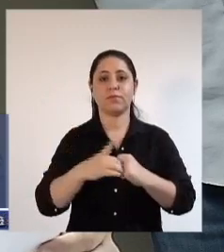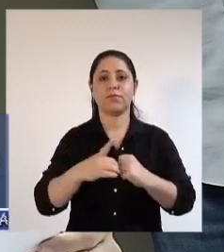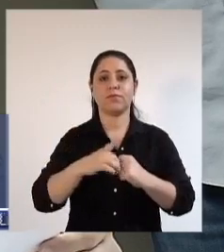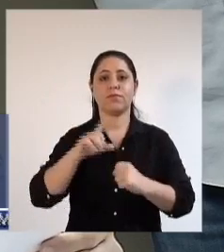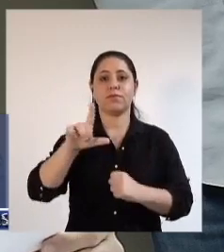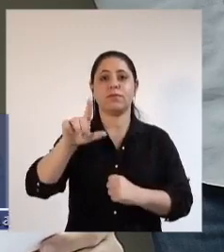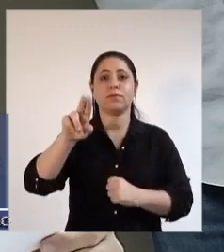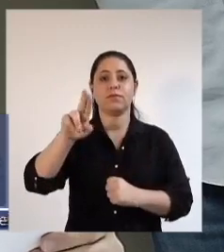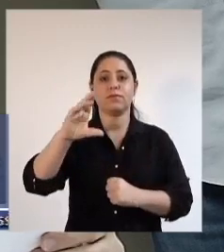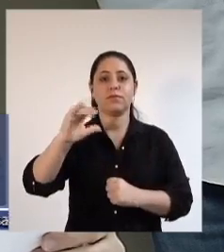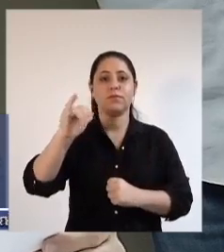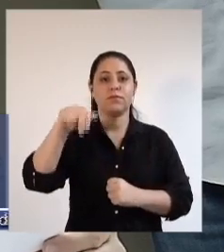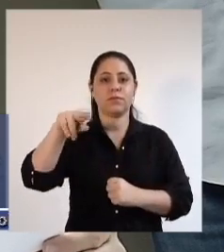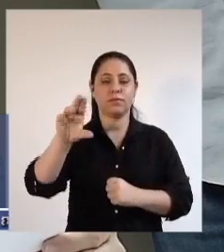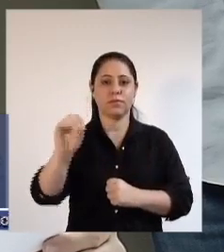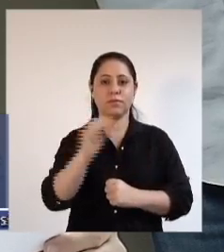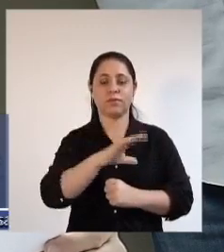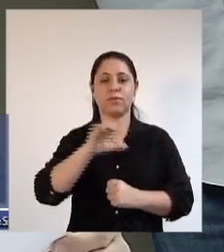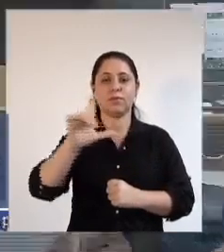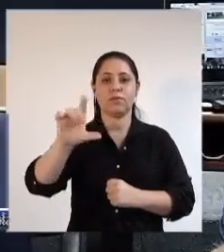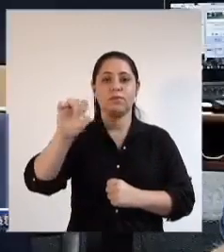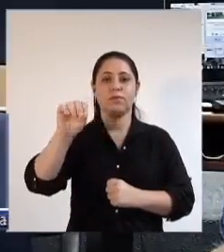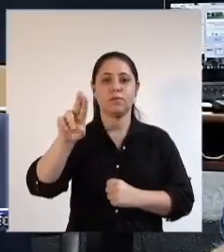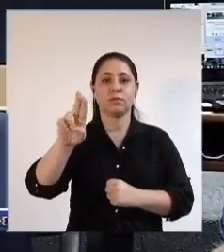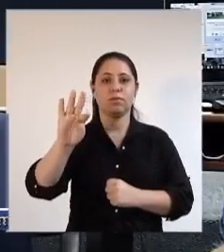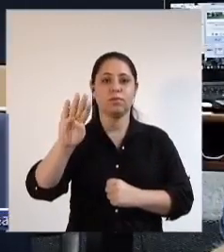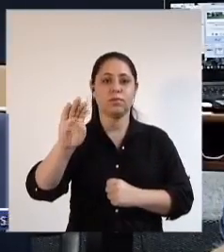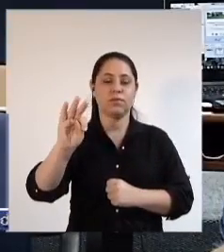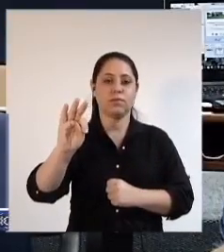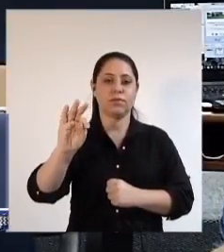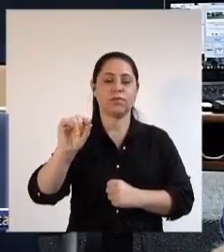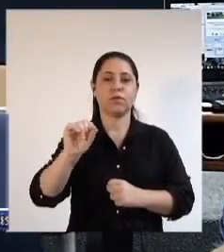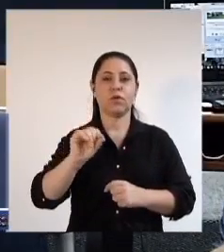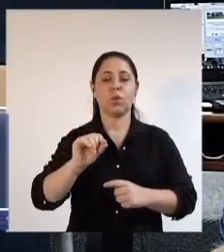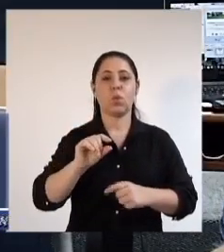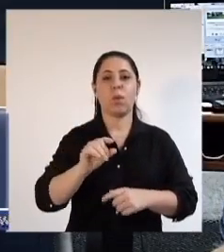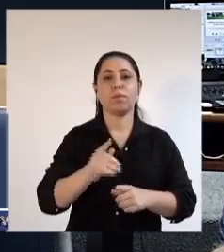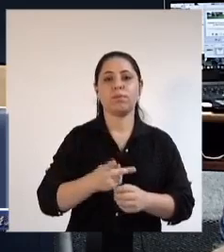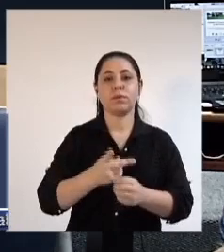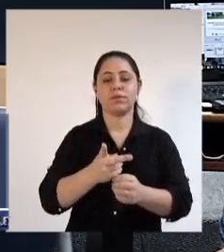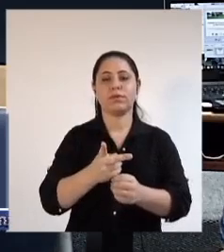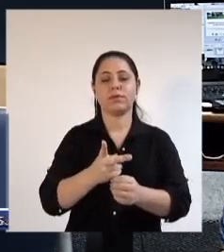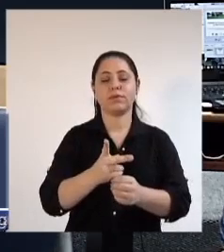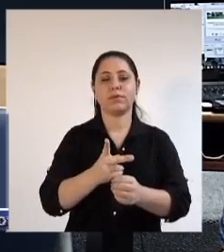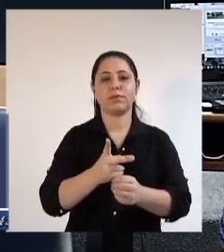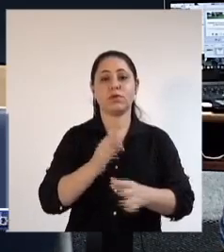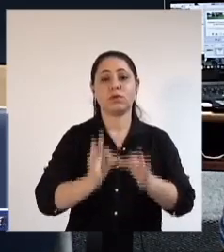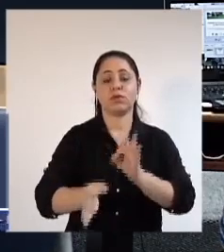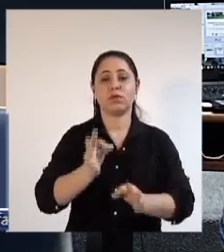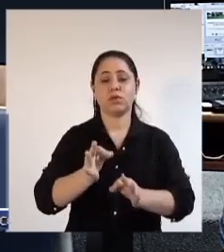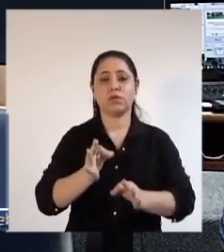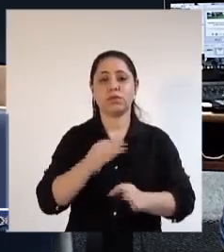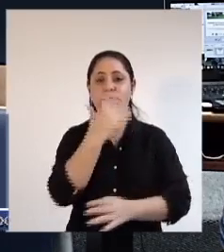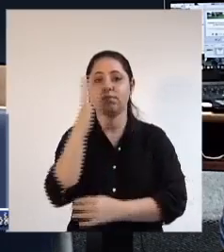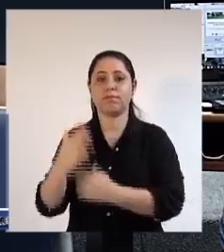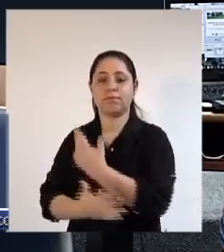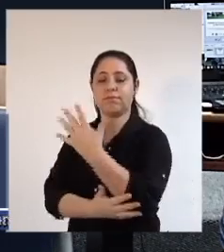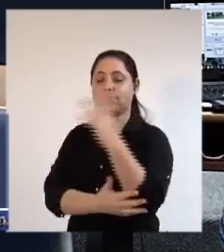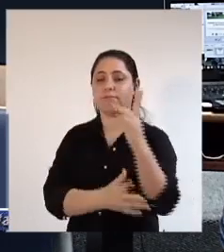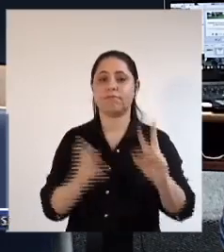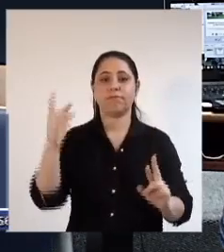ou beth promotor de justiça do meio ambiente representando o ministério público do estado